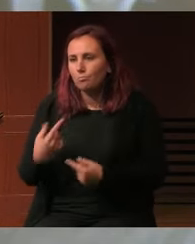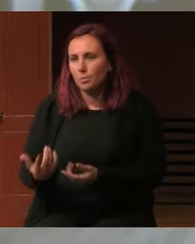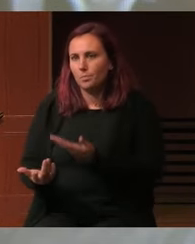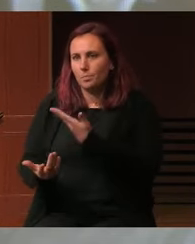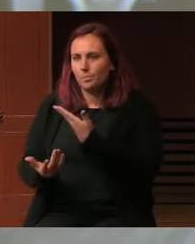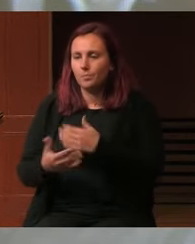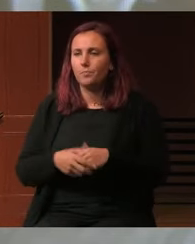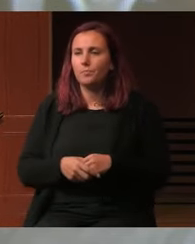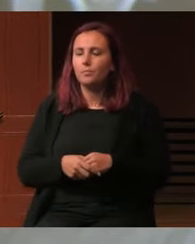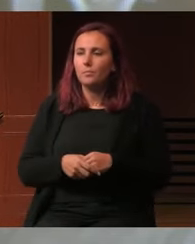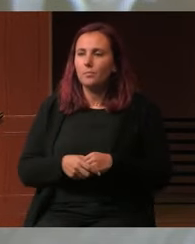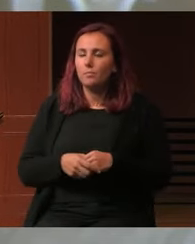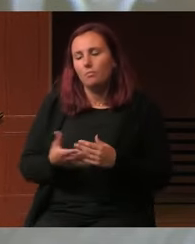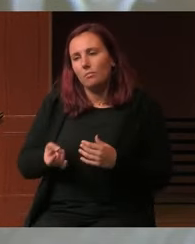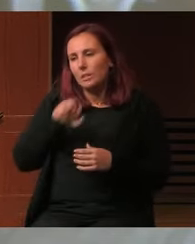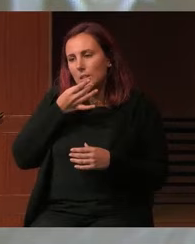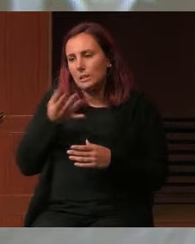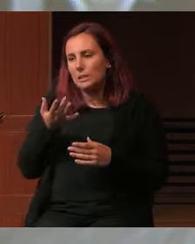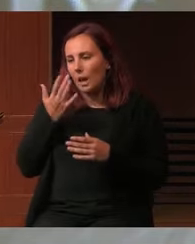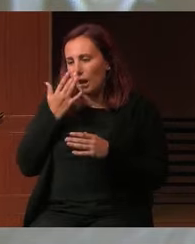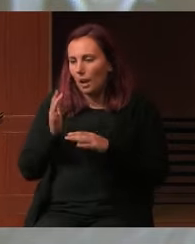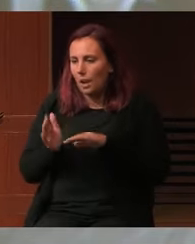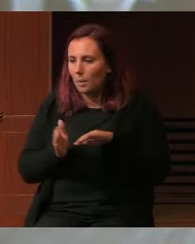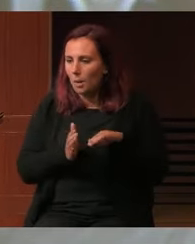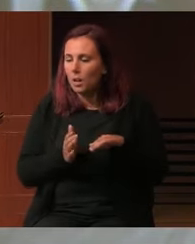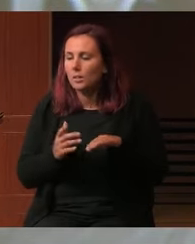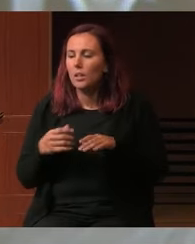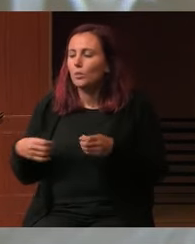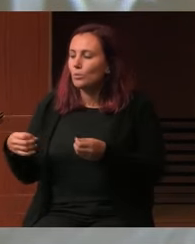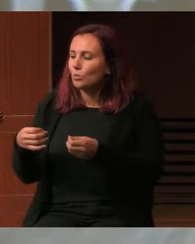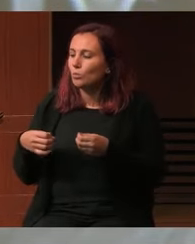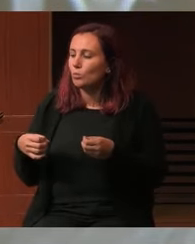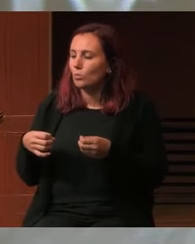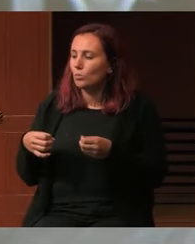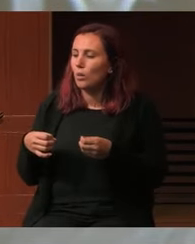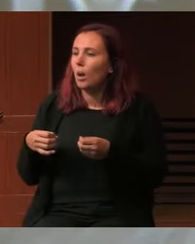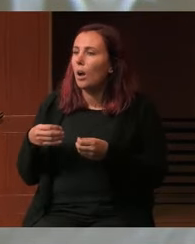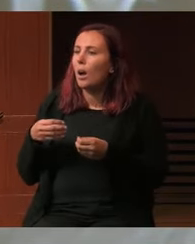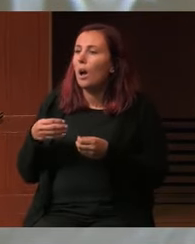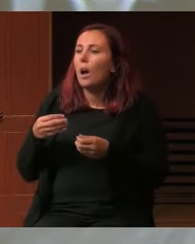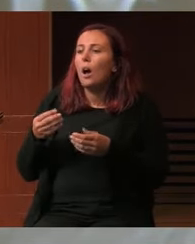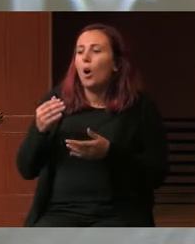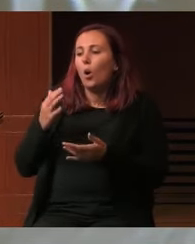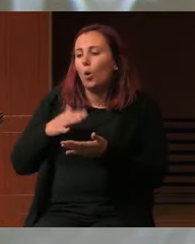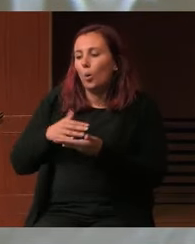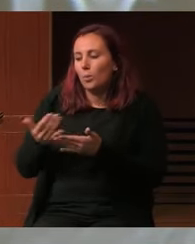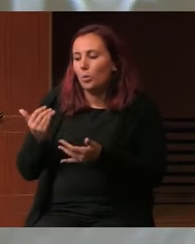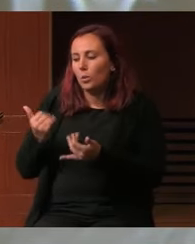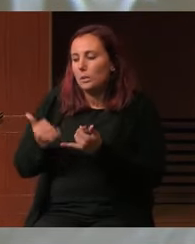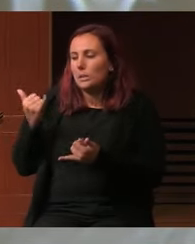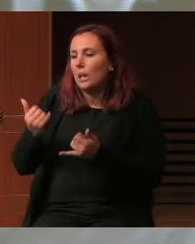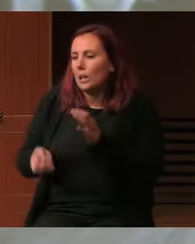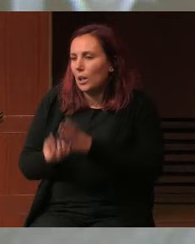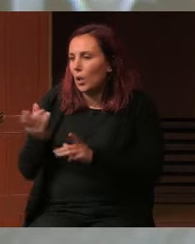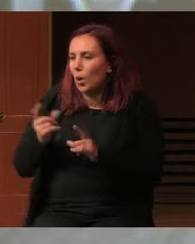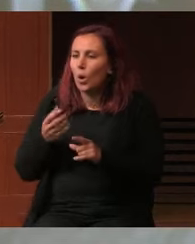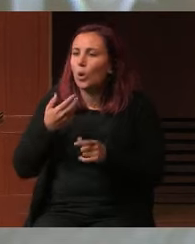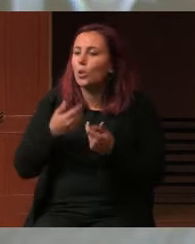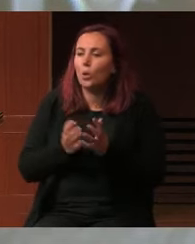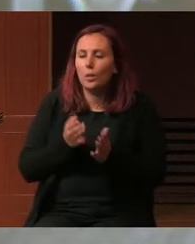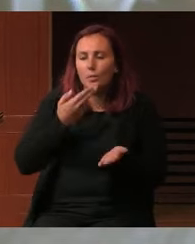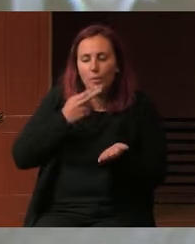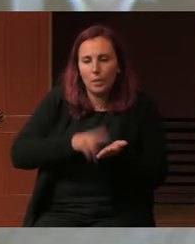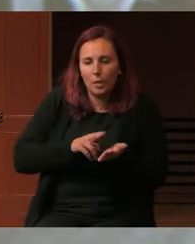represento. E permitam-me fazer o parênteses e dizer que nenhuma delas é artificialmente criada, todas elas existem e todas elas tive